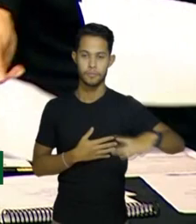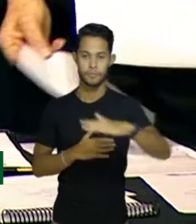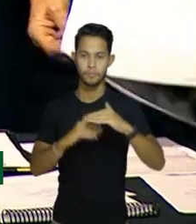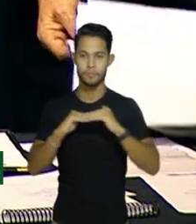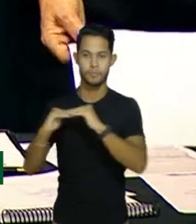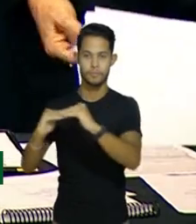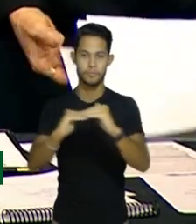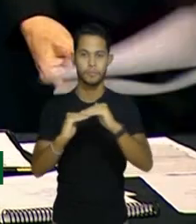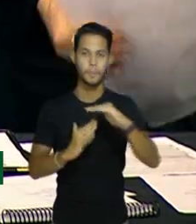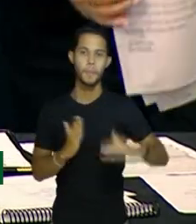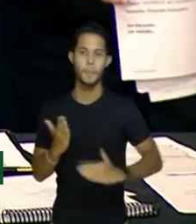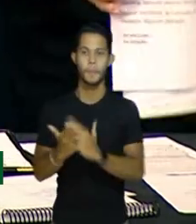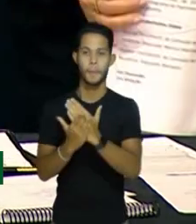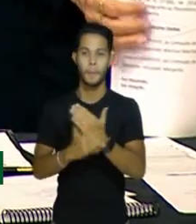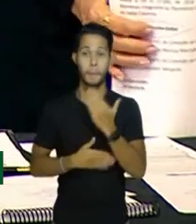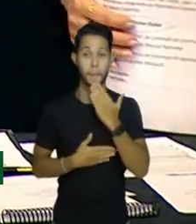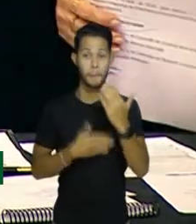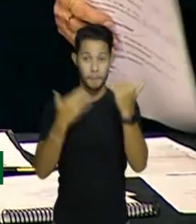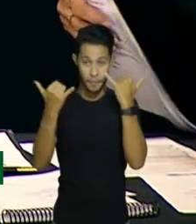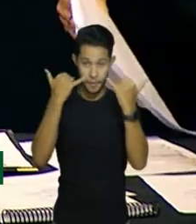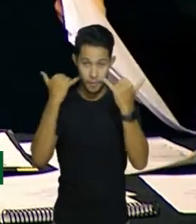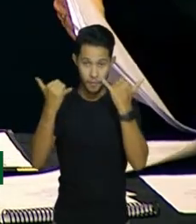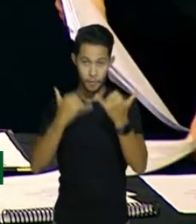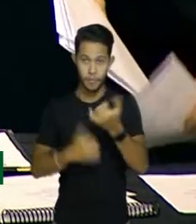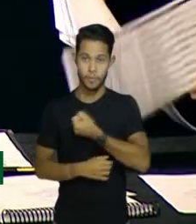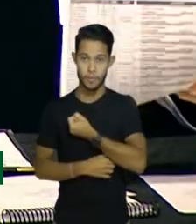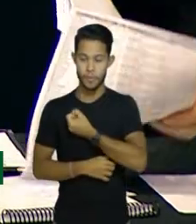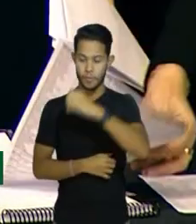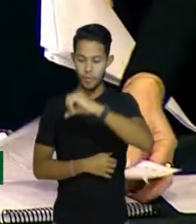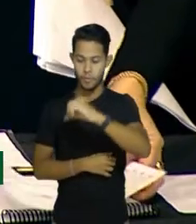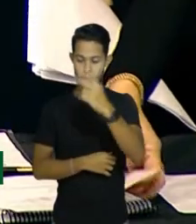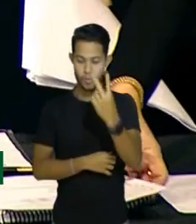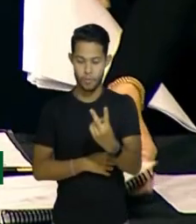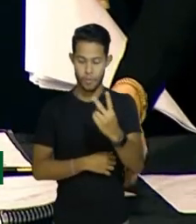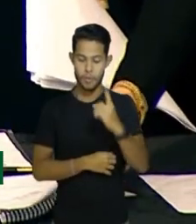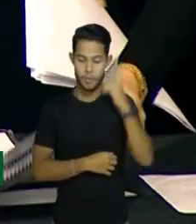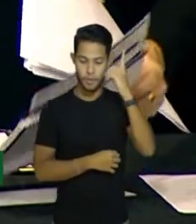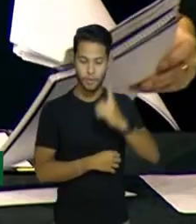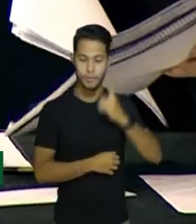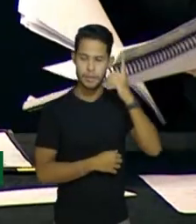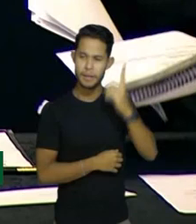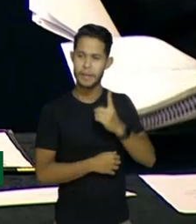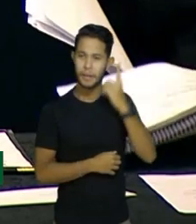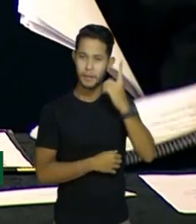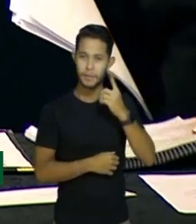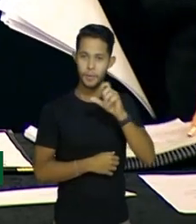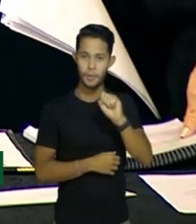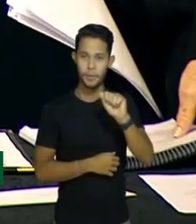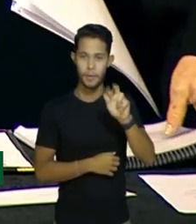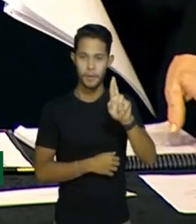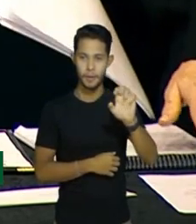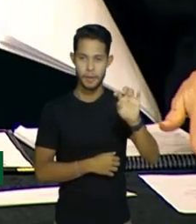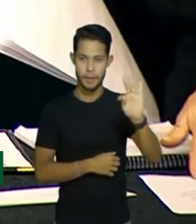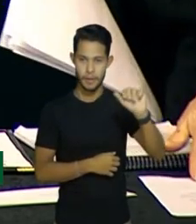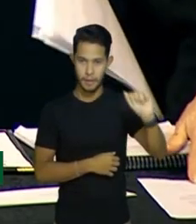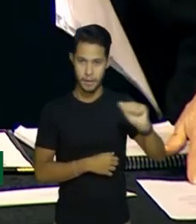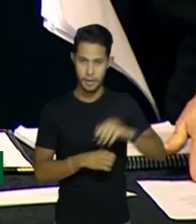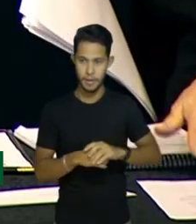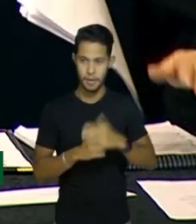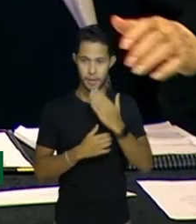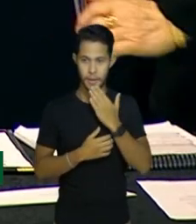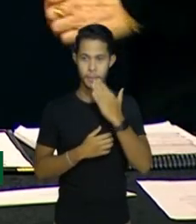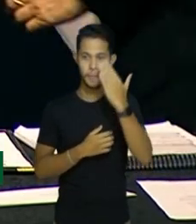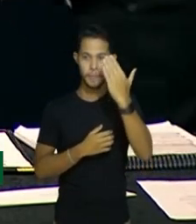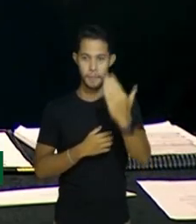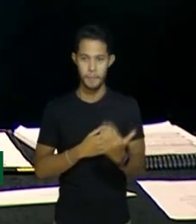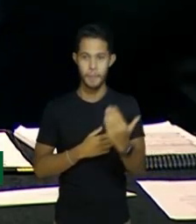de informação. Pedido de informação 92, autoria, deputado Neudis Areta, solicitando ao secretário de Estado da Casa Civil e ao secretário de Estado